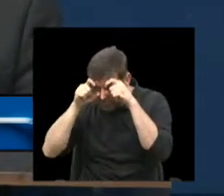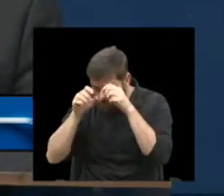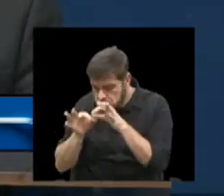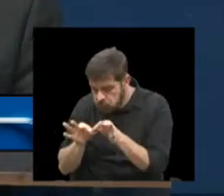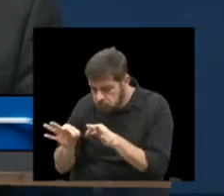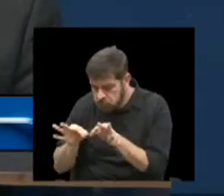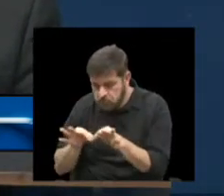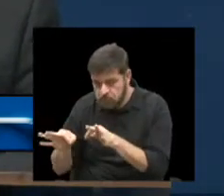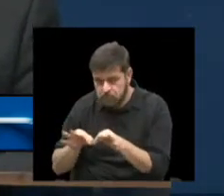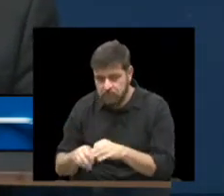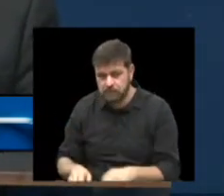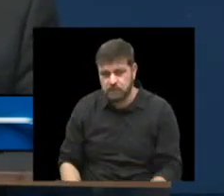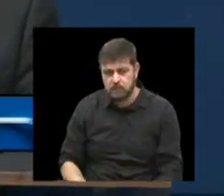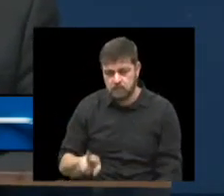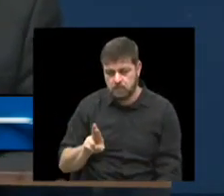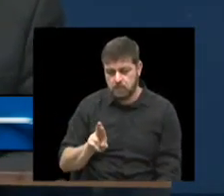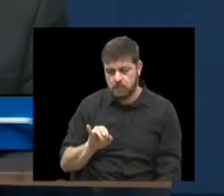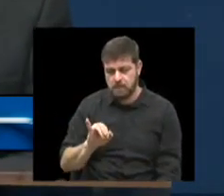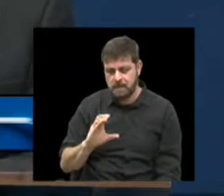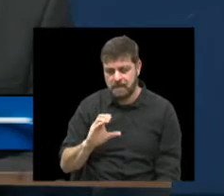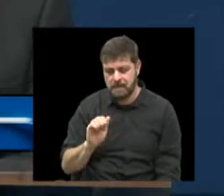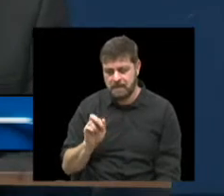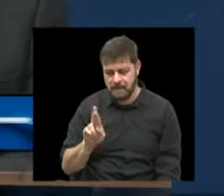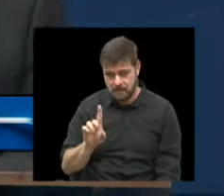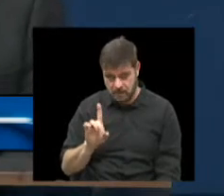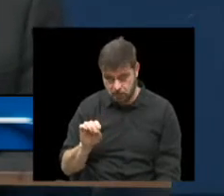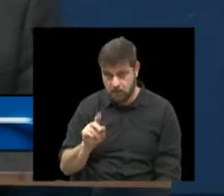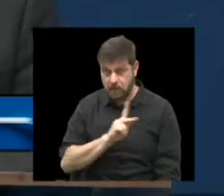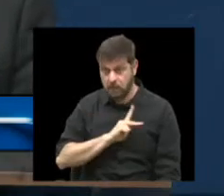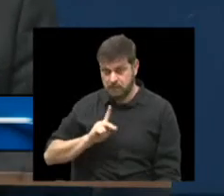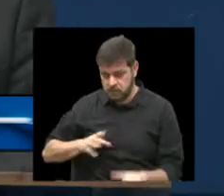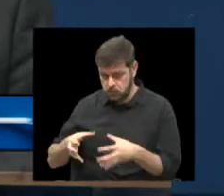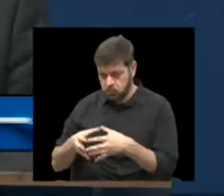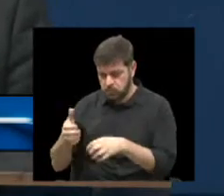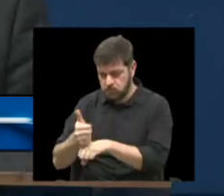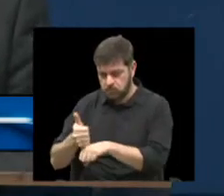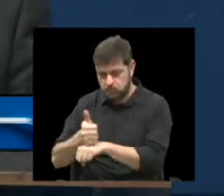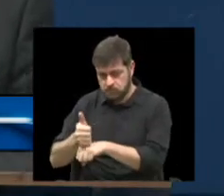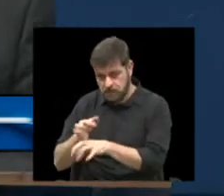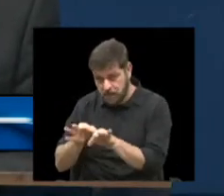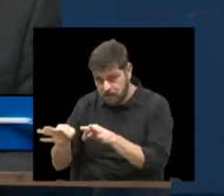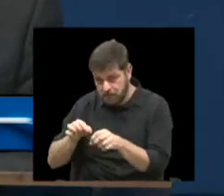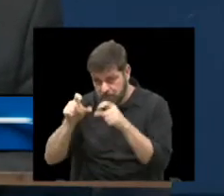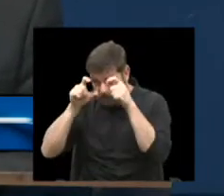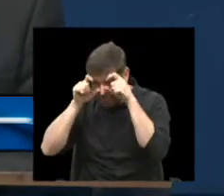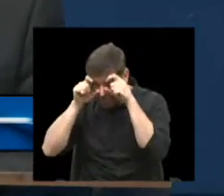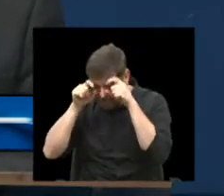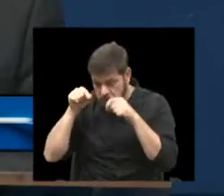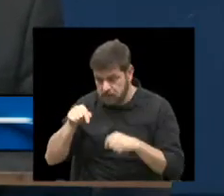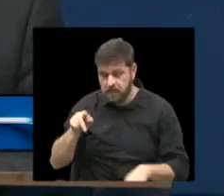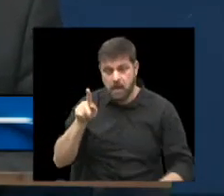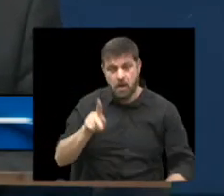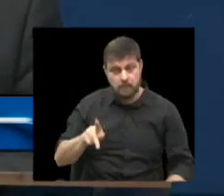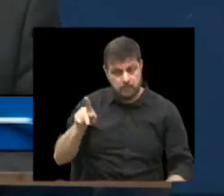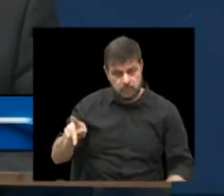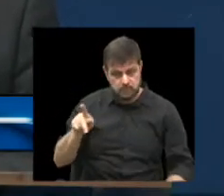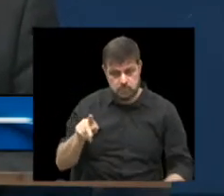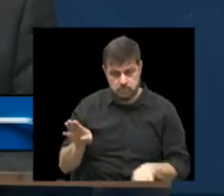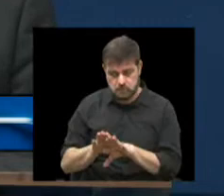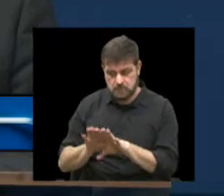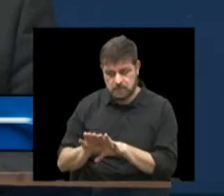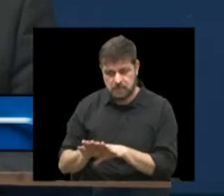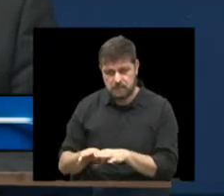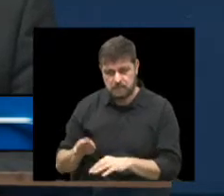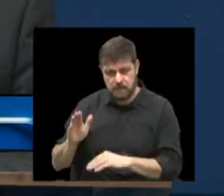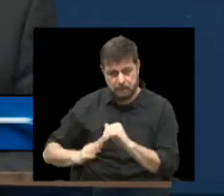presidente do Conselho Brasileiro de Óptica e Optometria, o José Eduardo Moura, que é professor bacharel em Optometria e